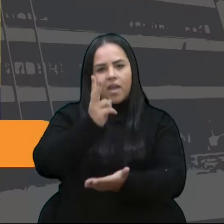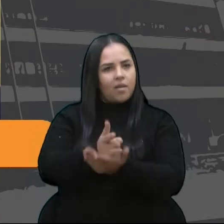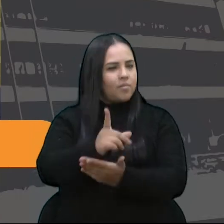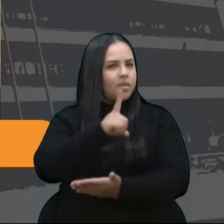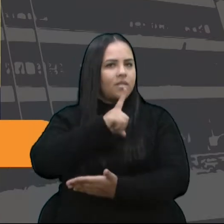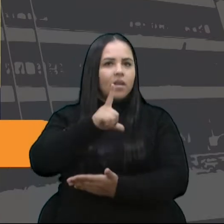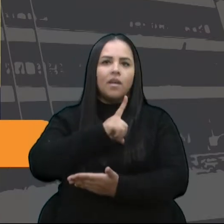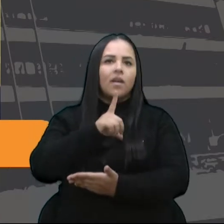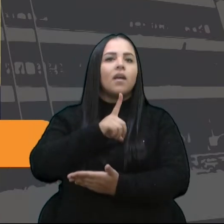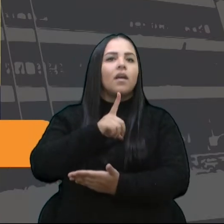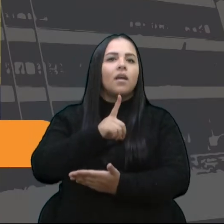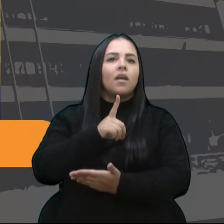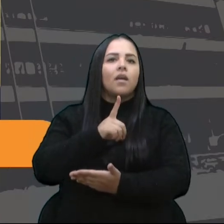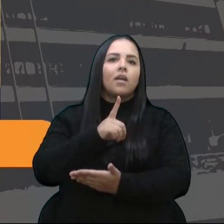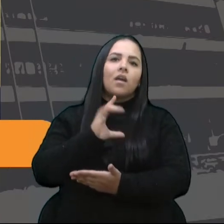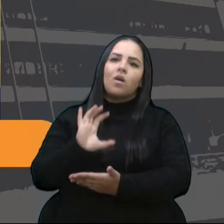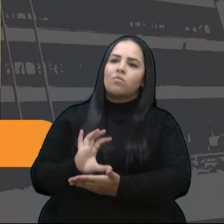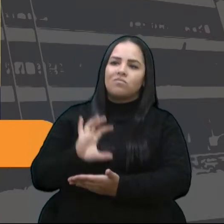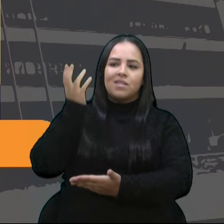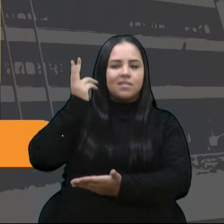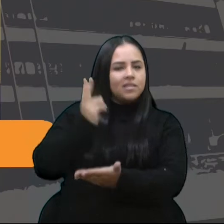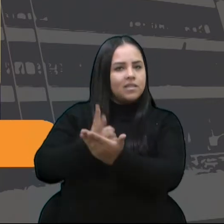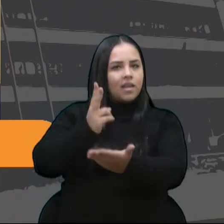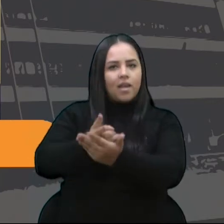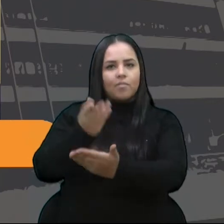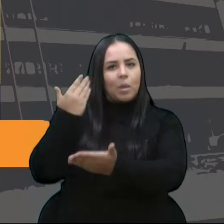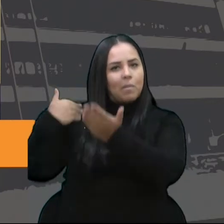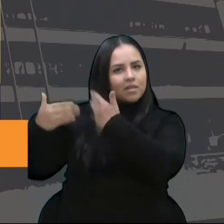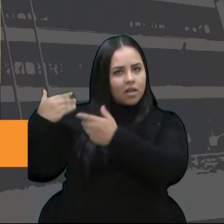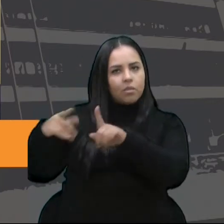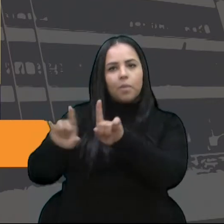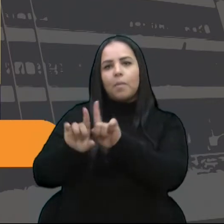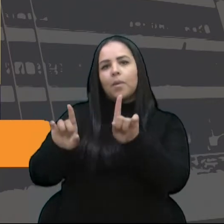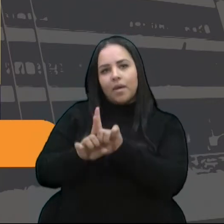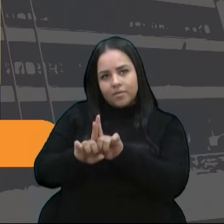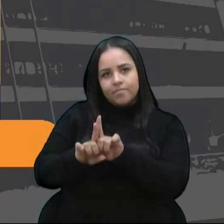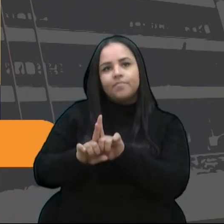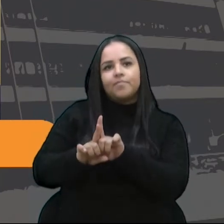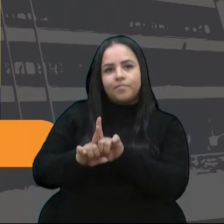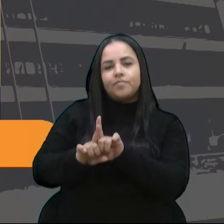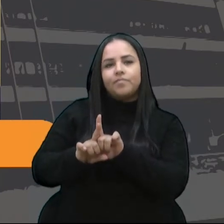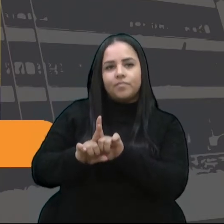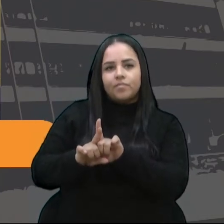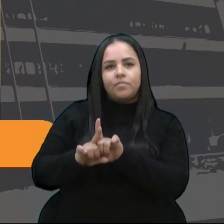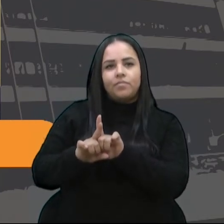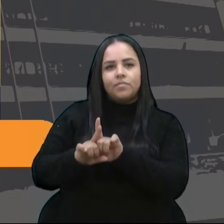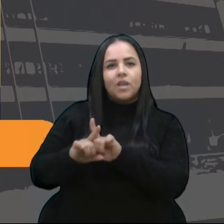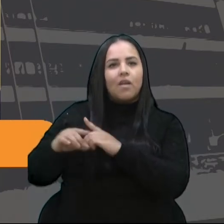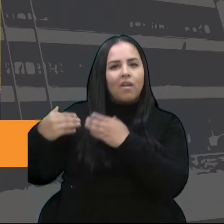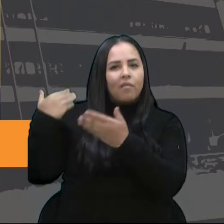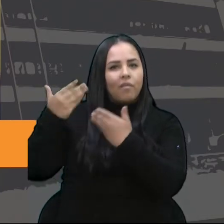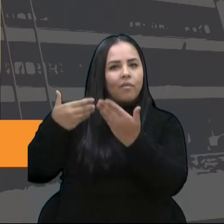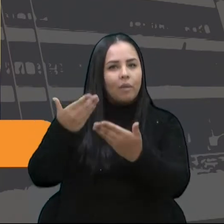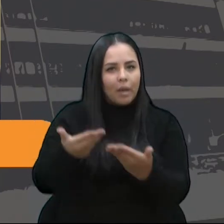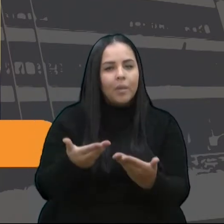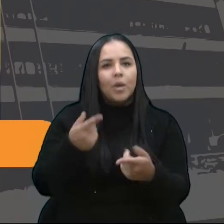que acontece permanentemente, justamente porque, querendo ou não,